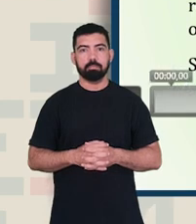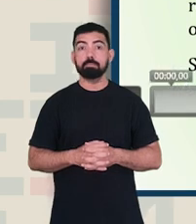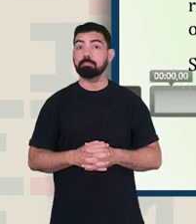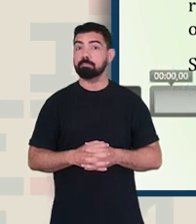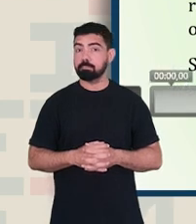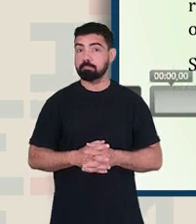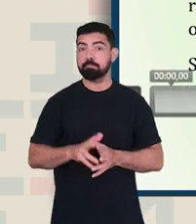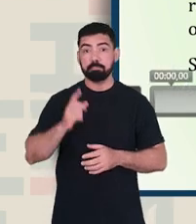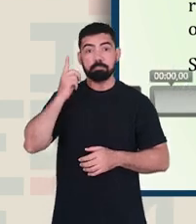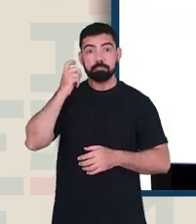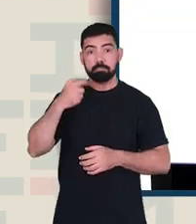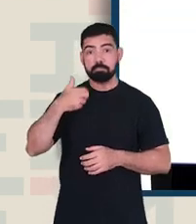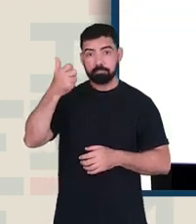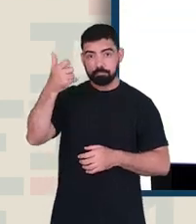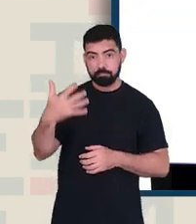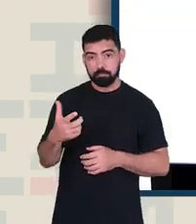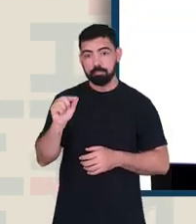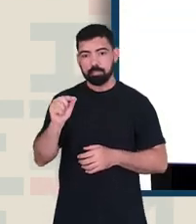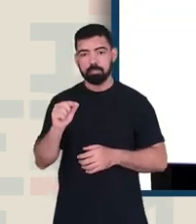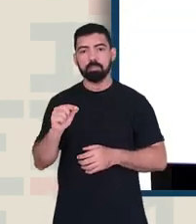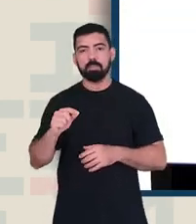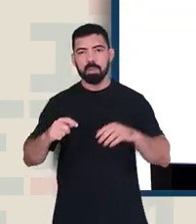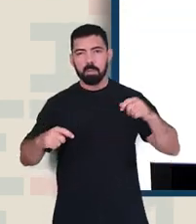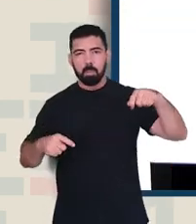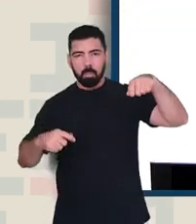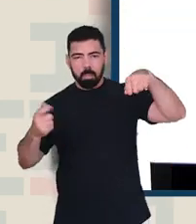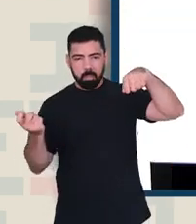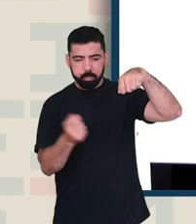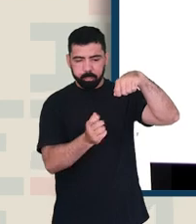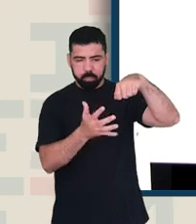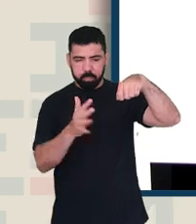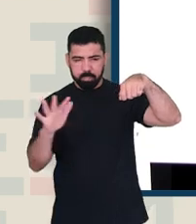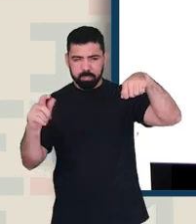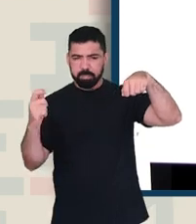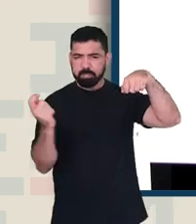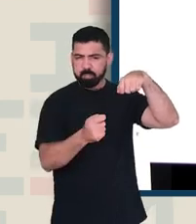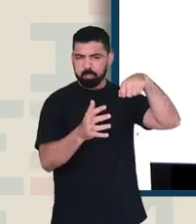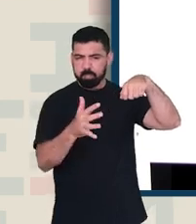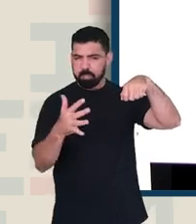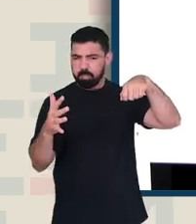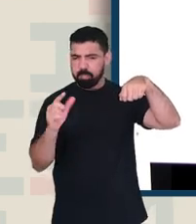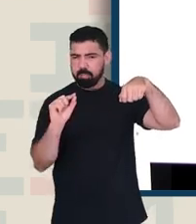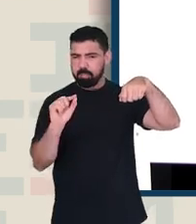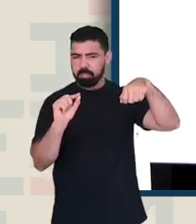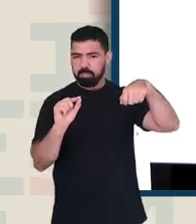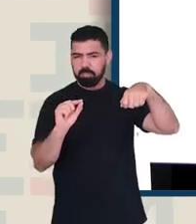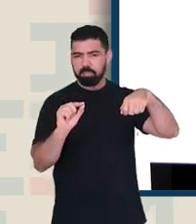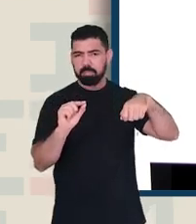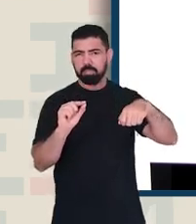Esse som que eu estou falando que tende a crescer está mais ou menos.